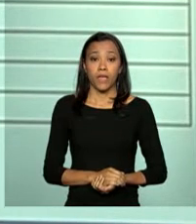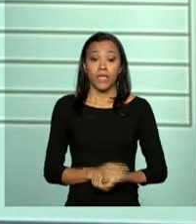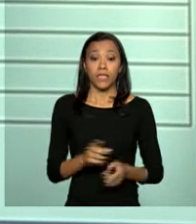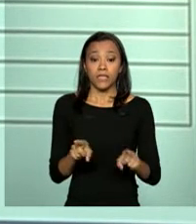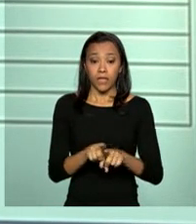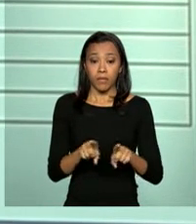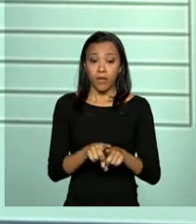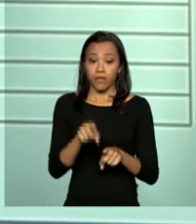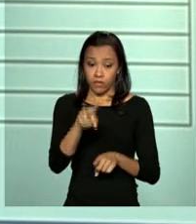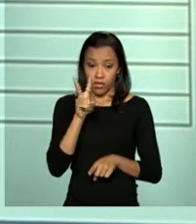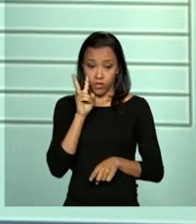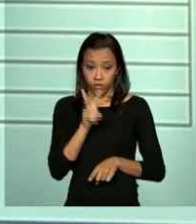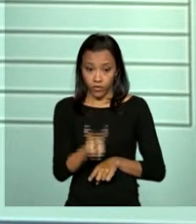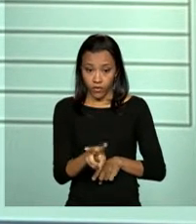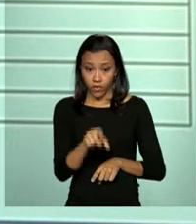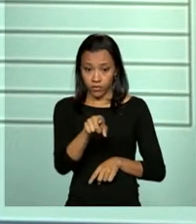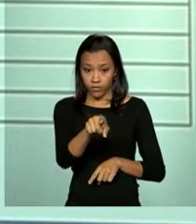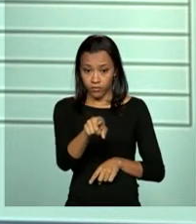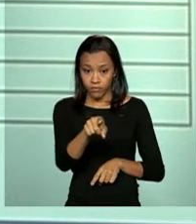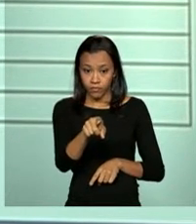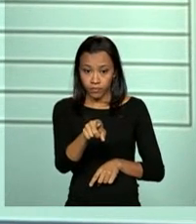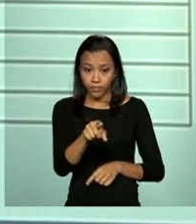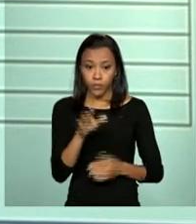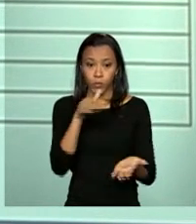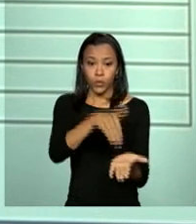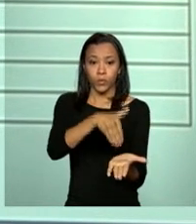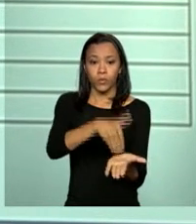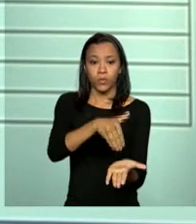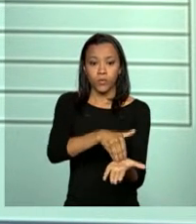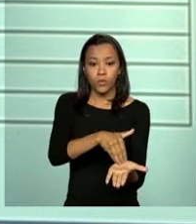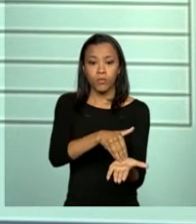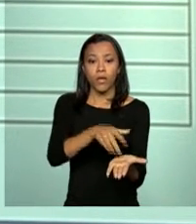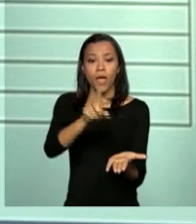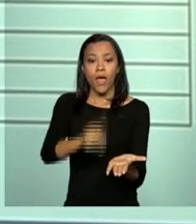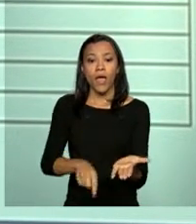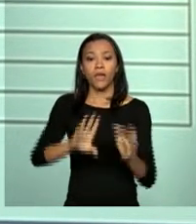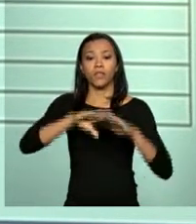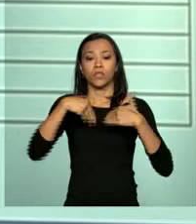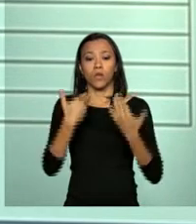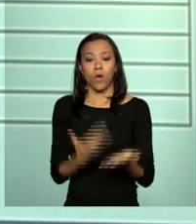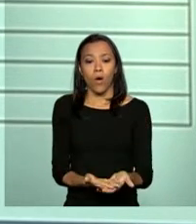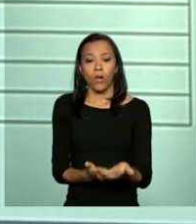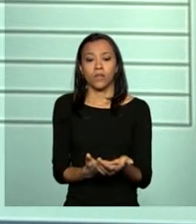E passar, aqui nós fizemos finalmente um último recorte, que são escolas pequenas,